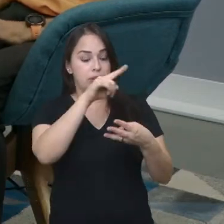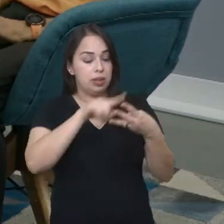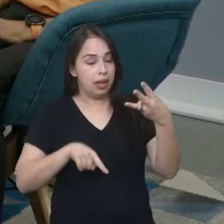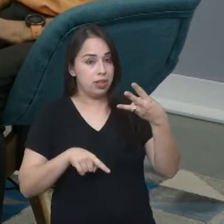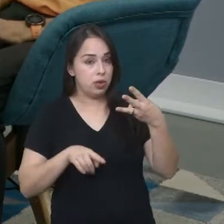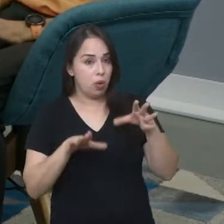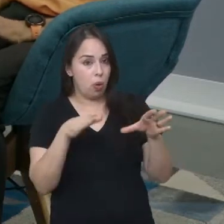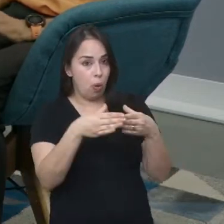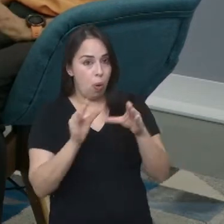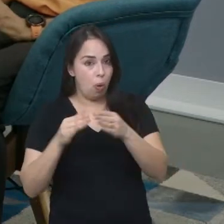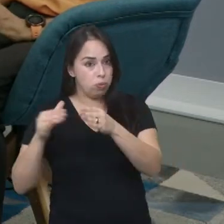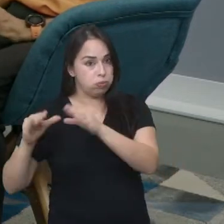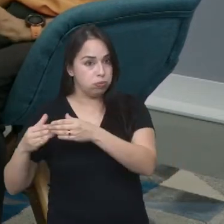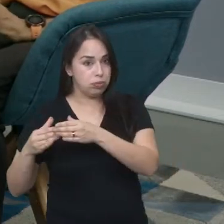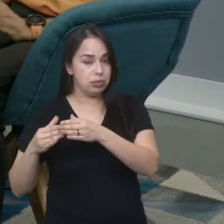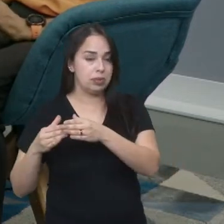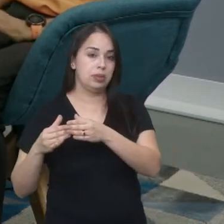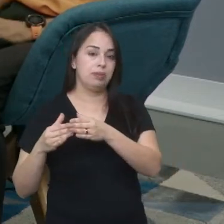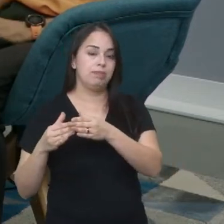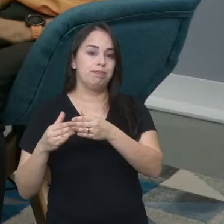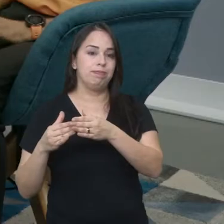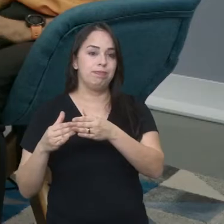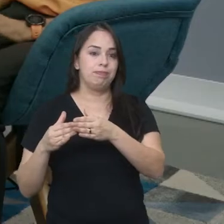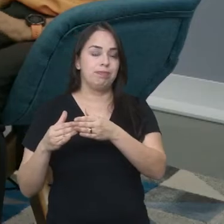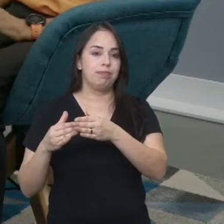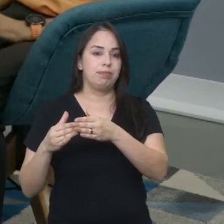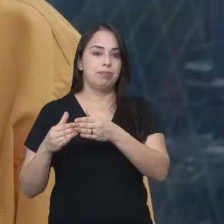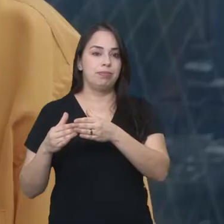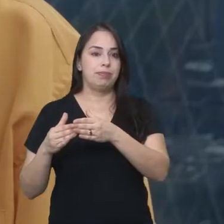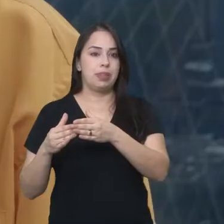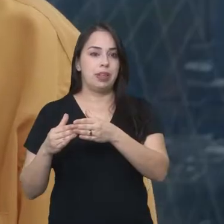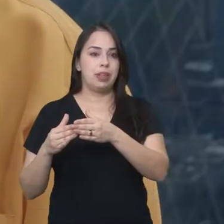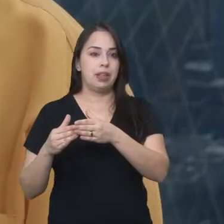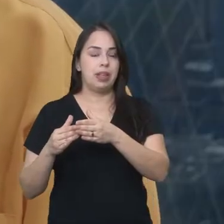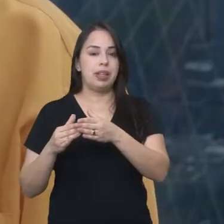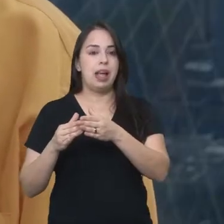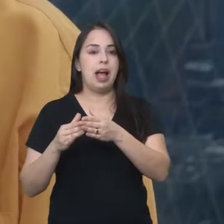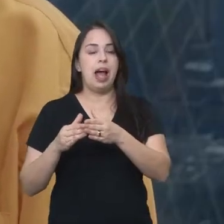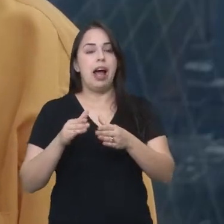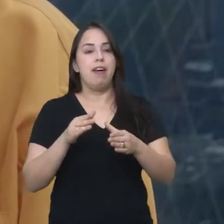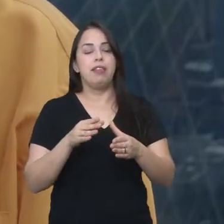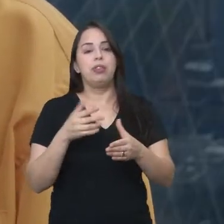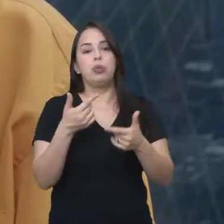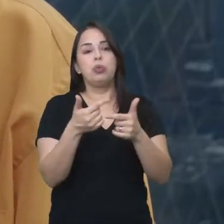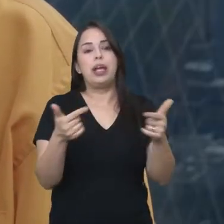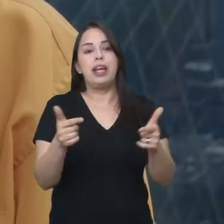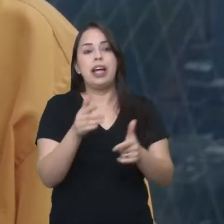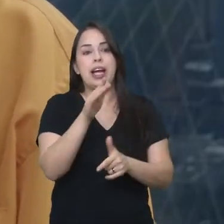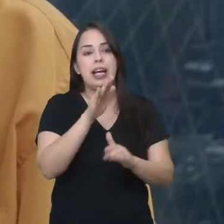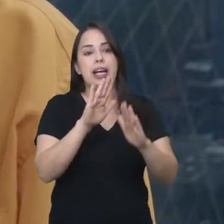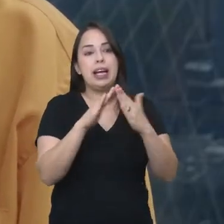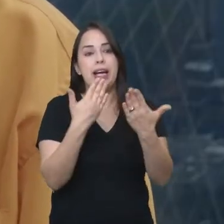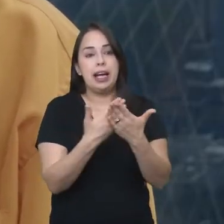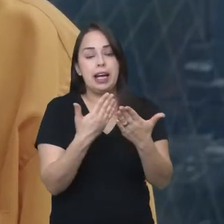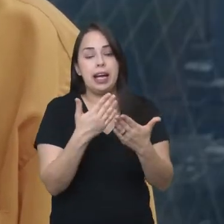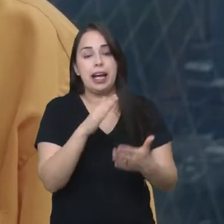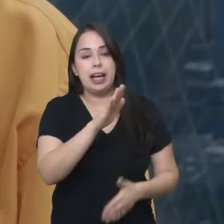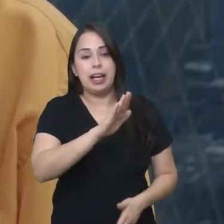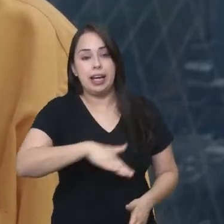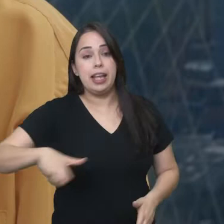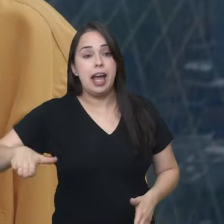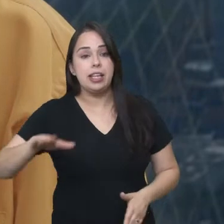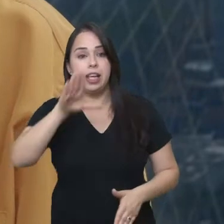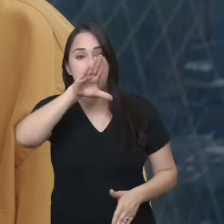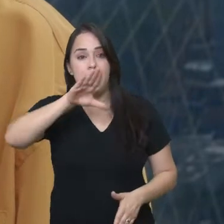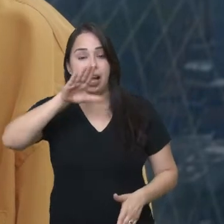tem demanda de criança e adolescente fora da escola, seja do ensino fundamental ou médio, por conta de falta